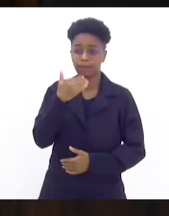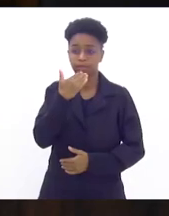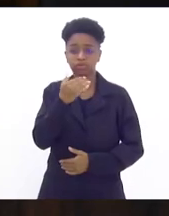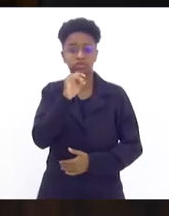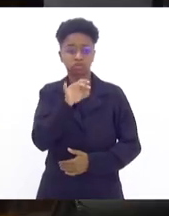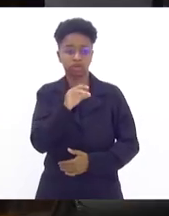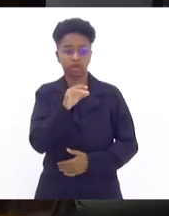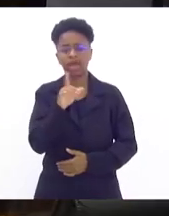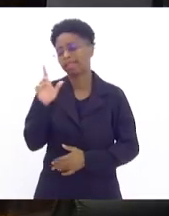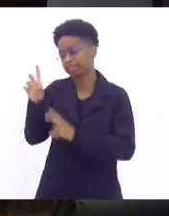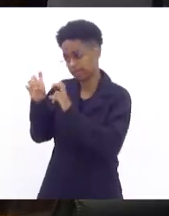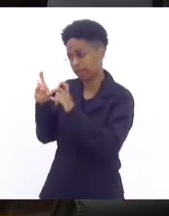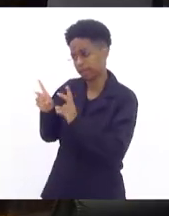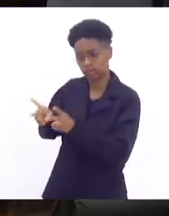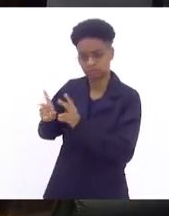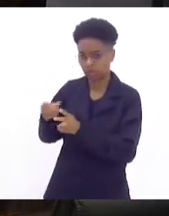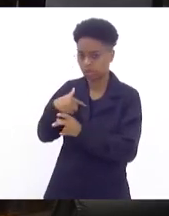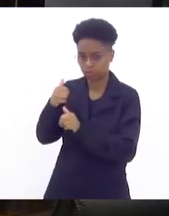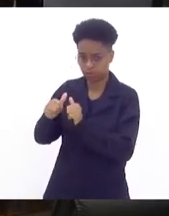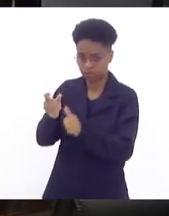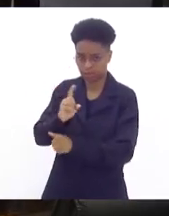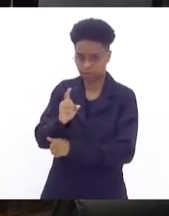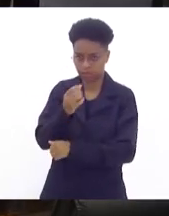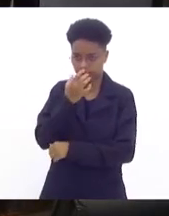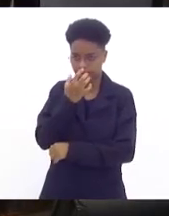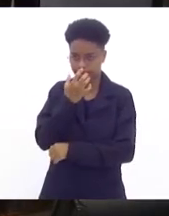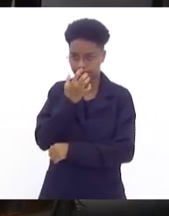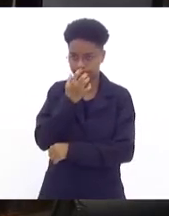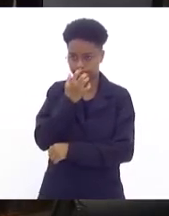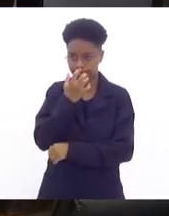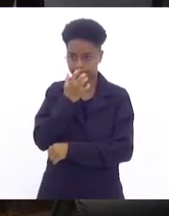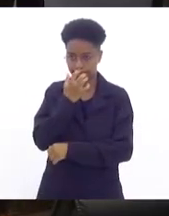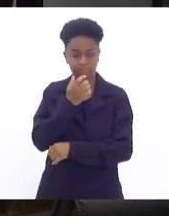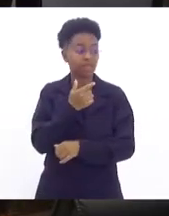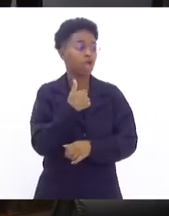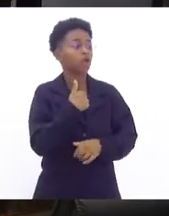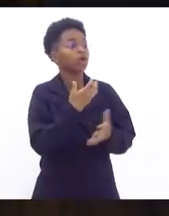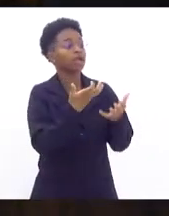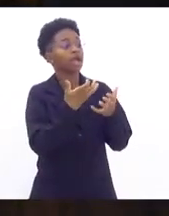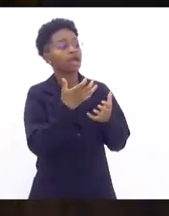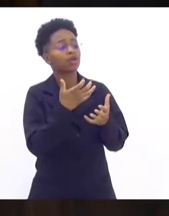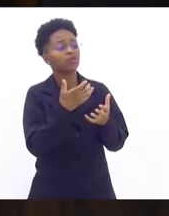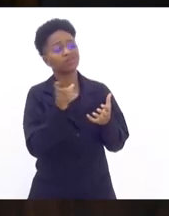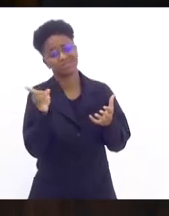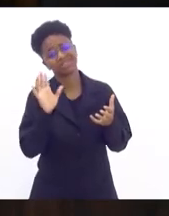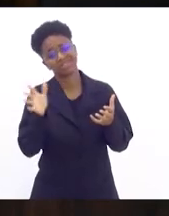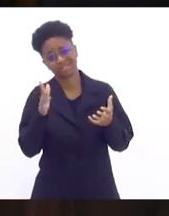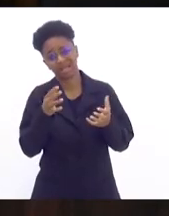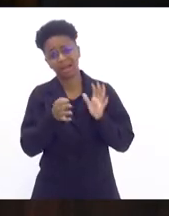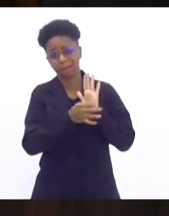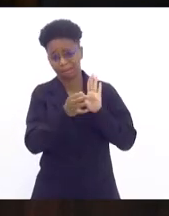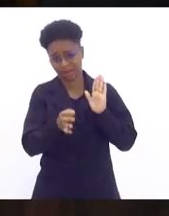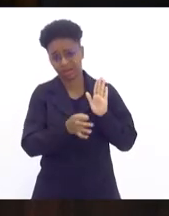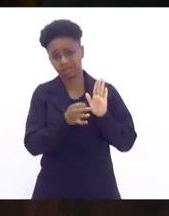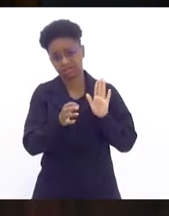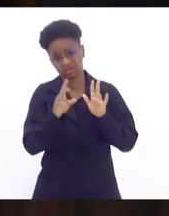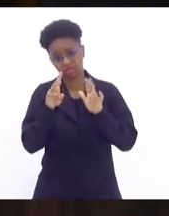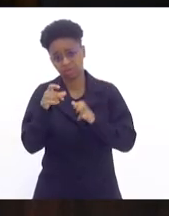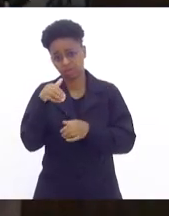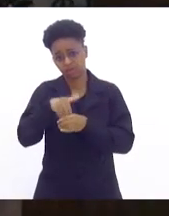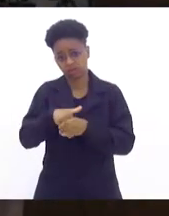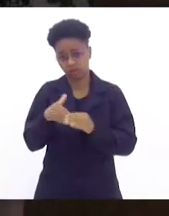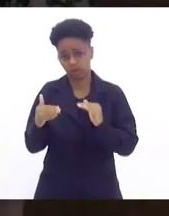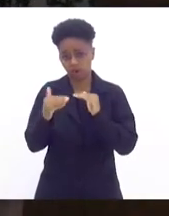é sobre esse sistema no mesmo tempo não vou mudar não eu até mesmo que o senhor a excelência Já Deu pareceu o voto